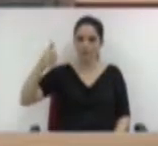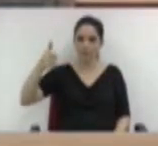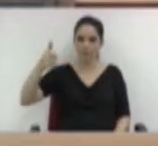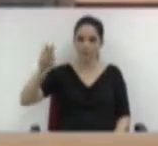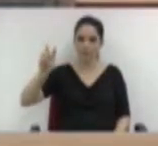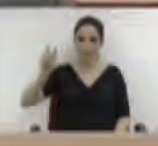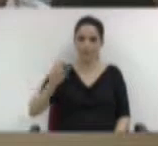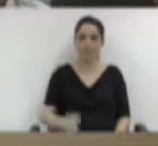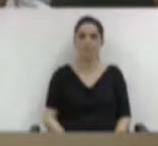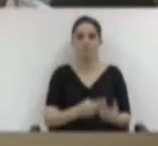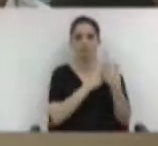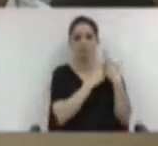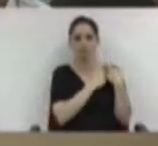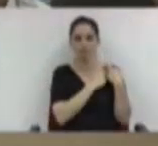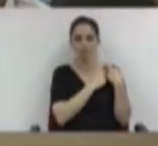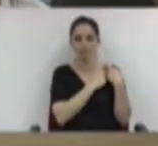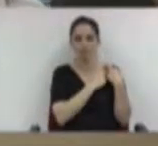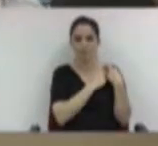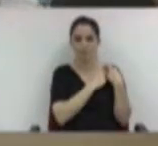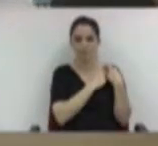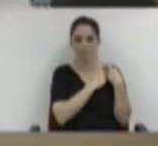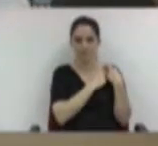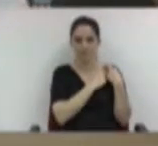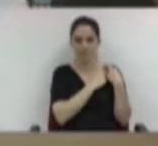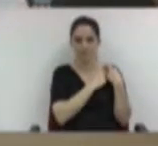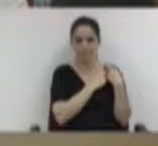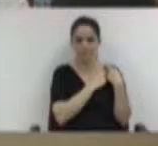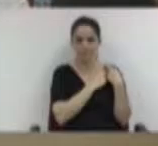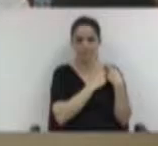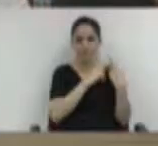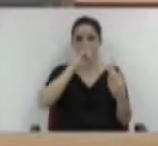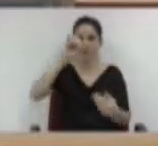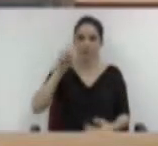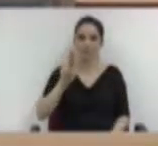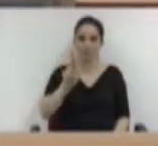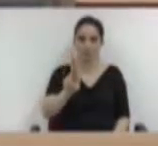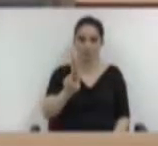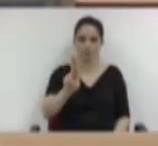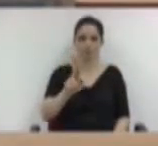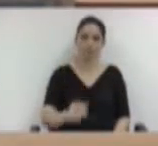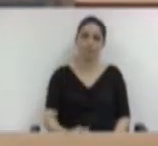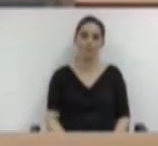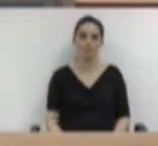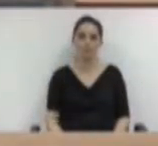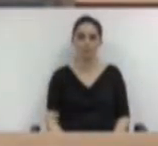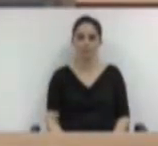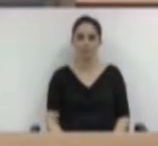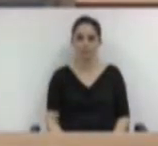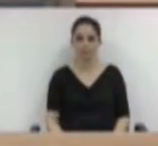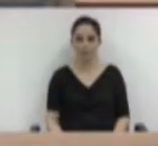32/2015. Autor, vereador José Eduardo Monteiro Júnior.